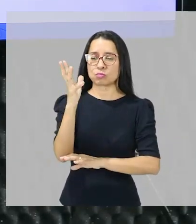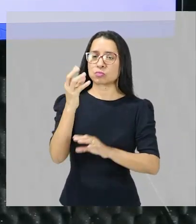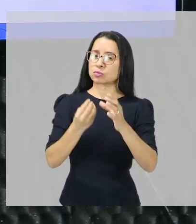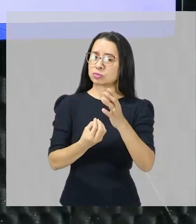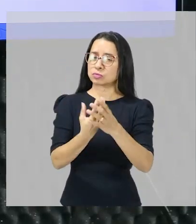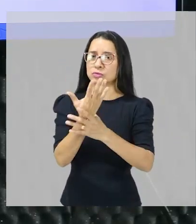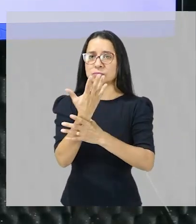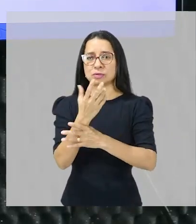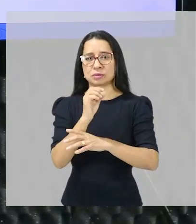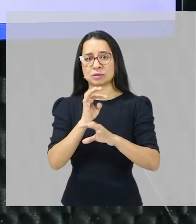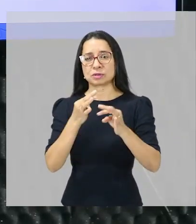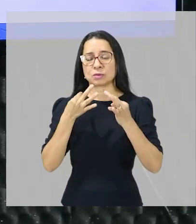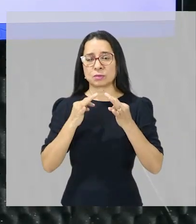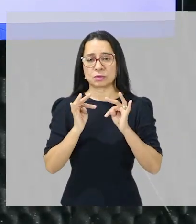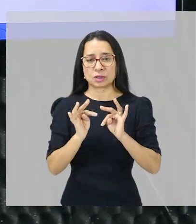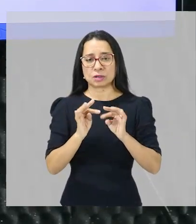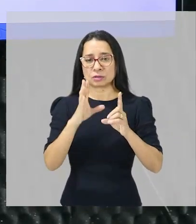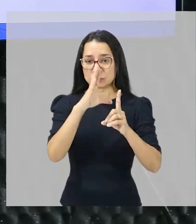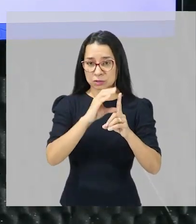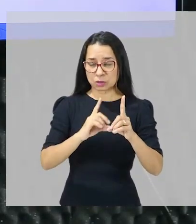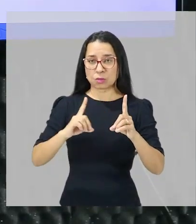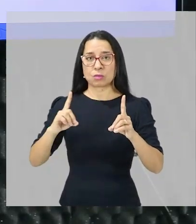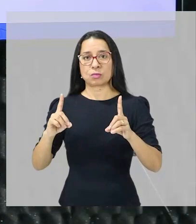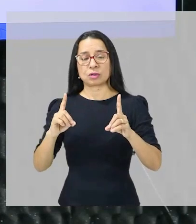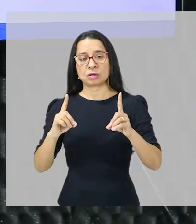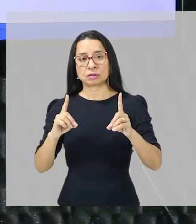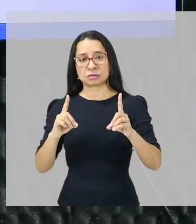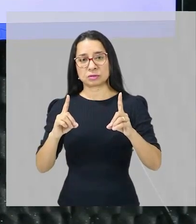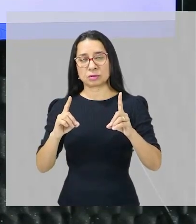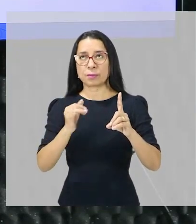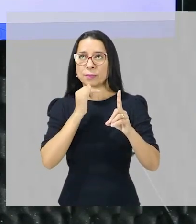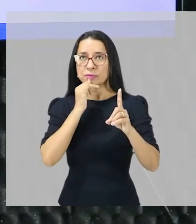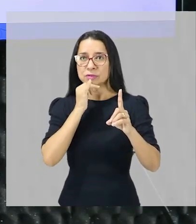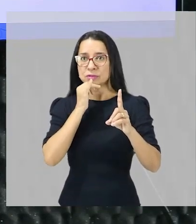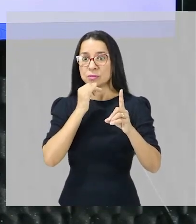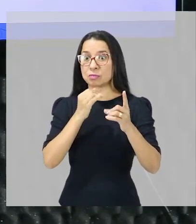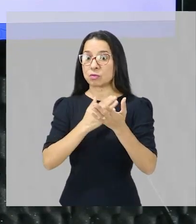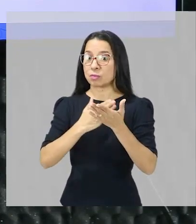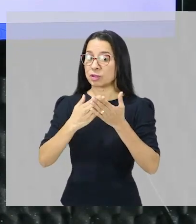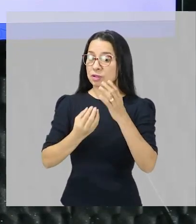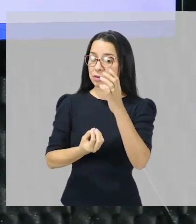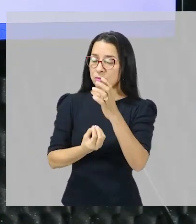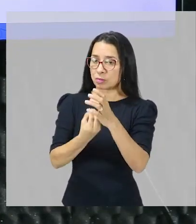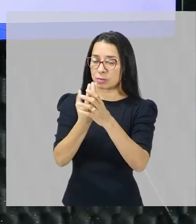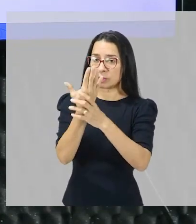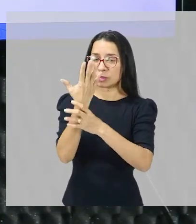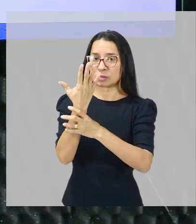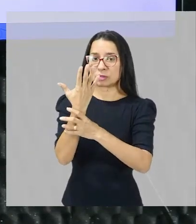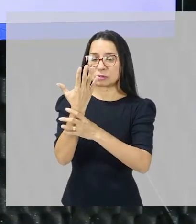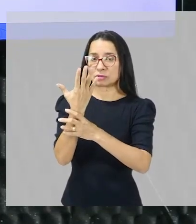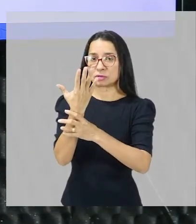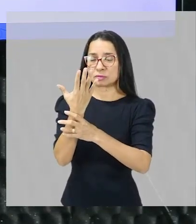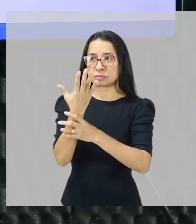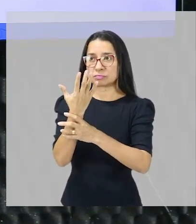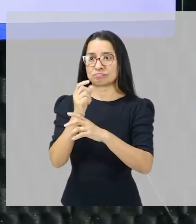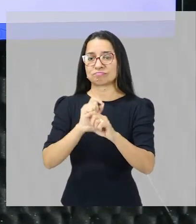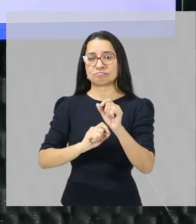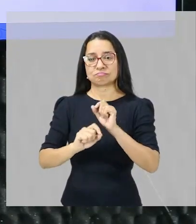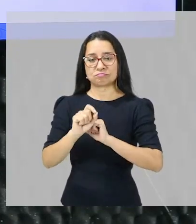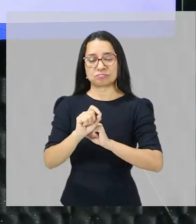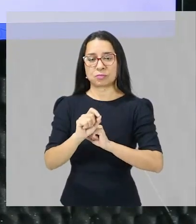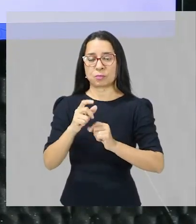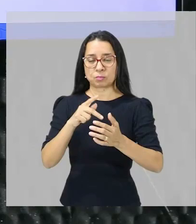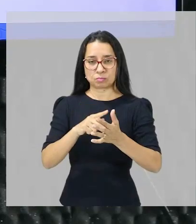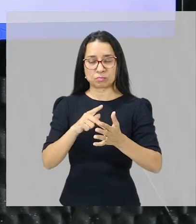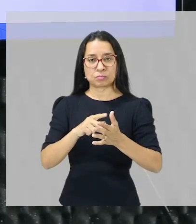técnicas de clonagem a partir de uma planta original, ou seja, foram produzidas várias plantas,